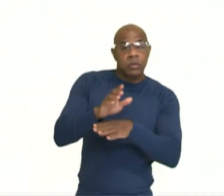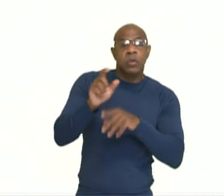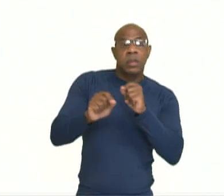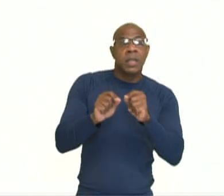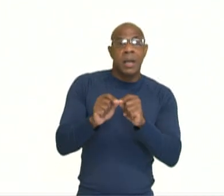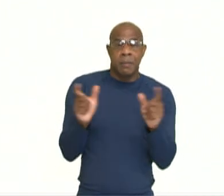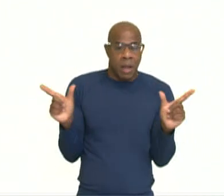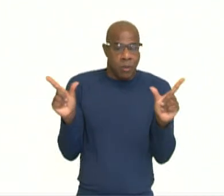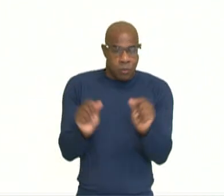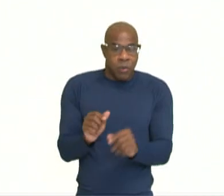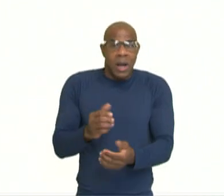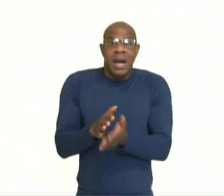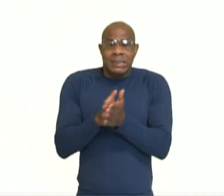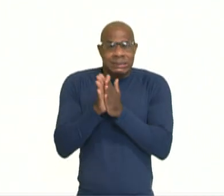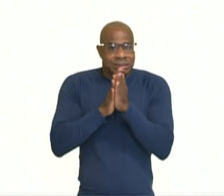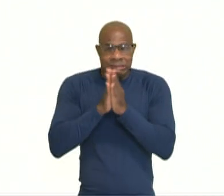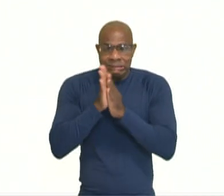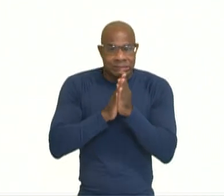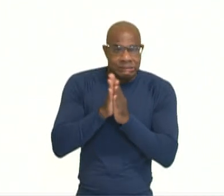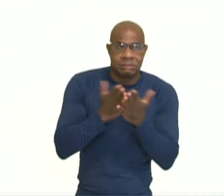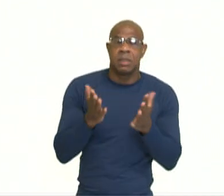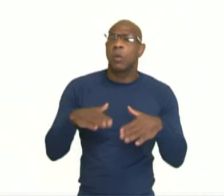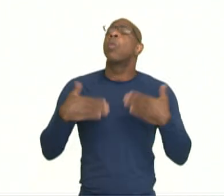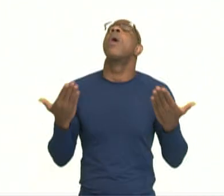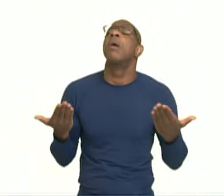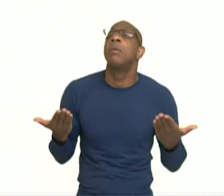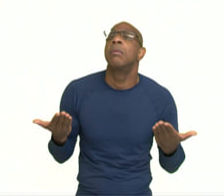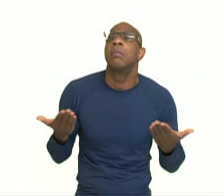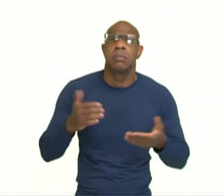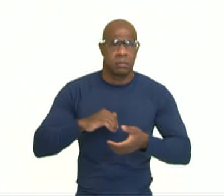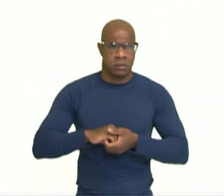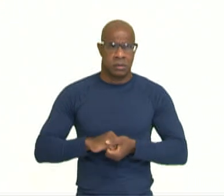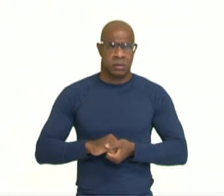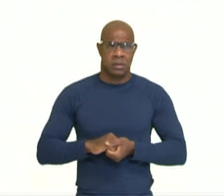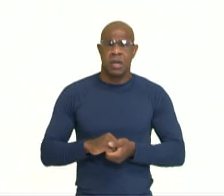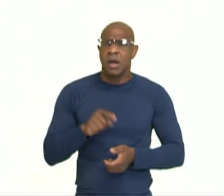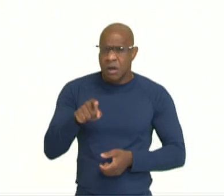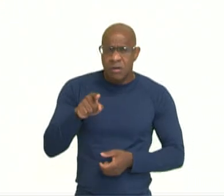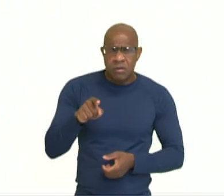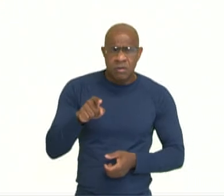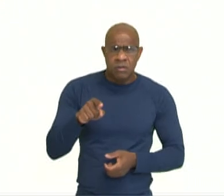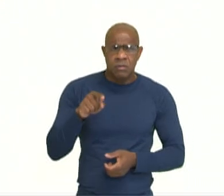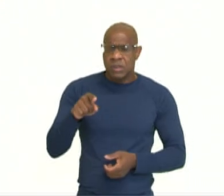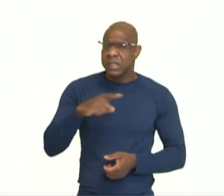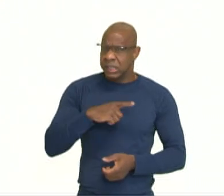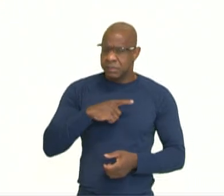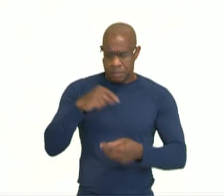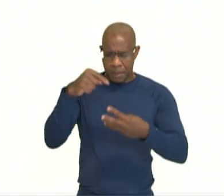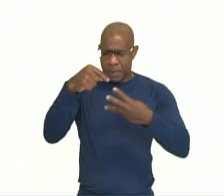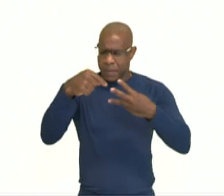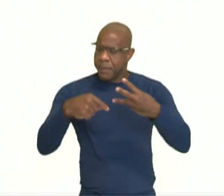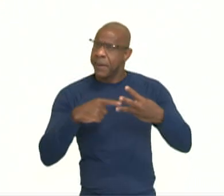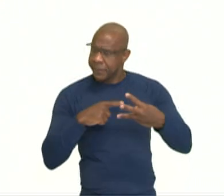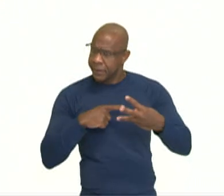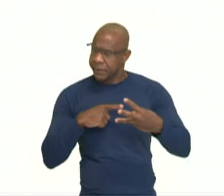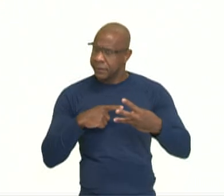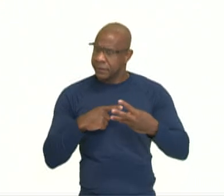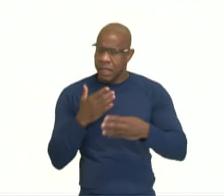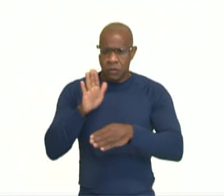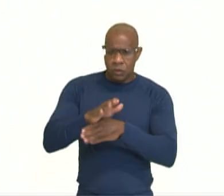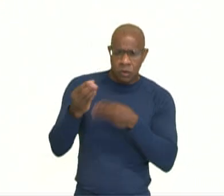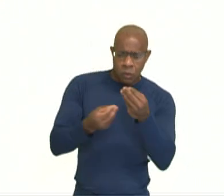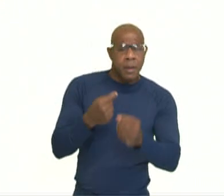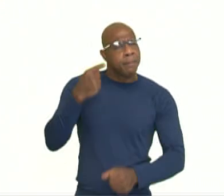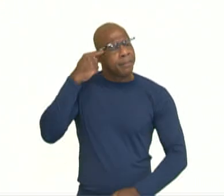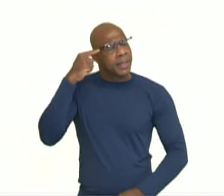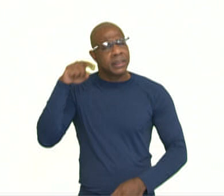amenizar a ansiedade do momento. Quais são? Você dispõe desses recursos? Pensa um pouquinho aí, que eu